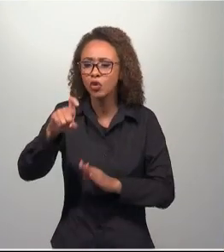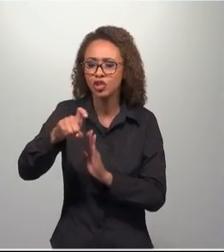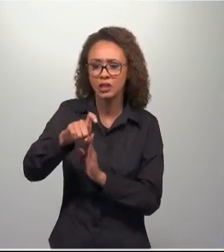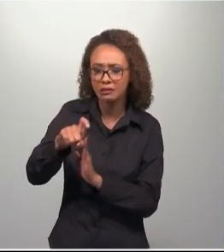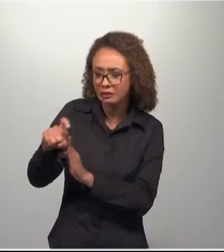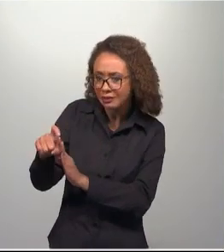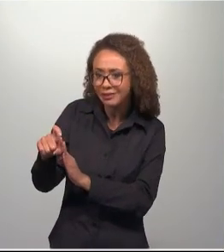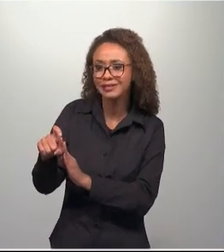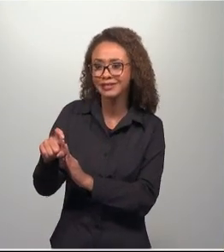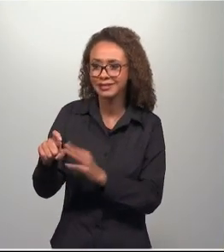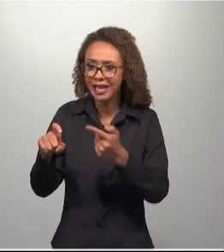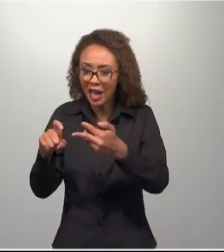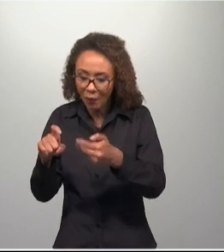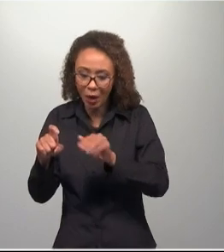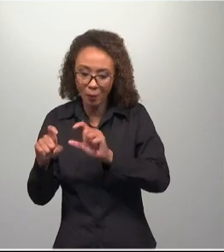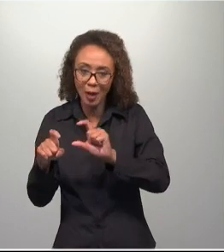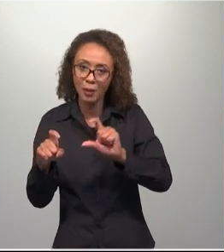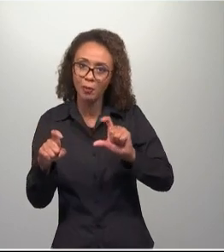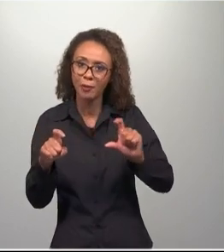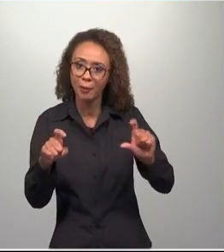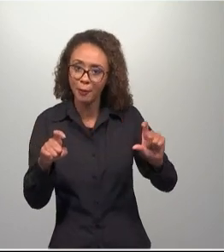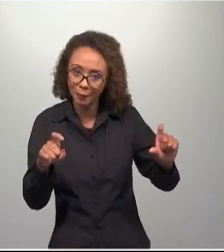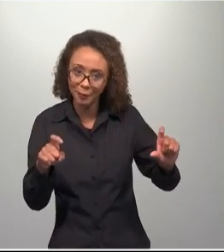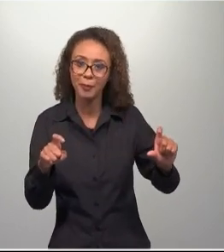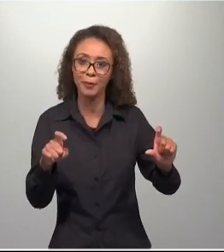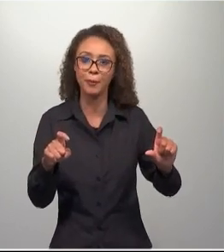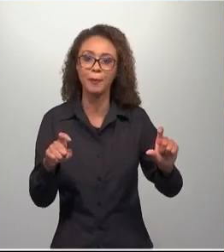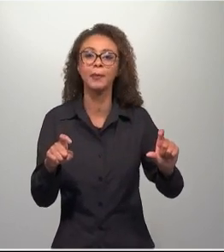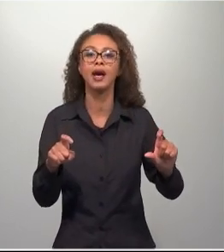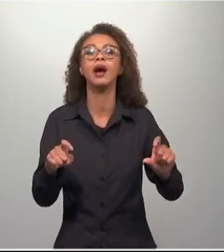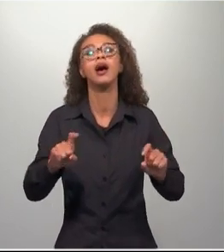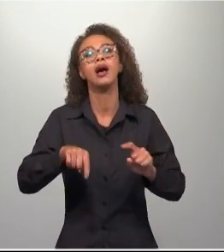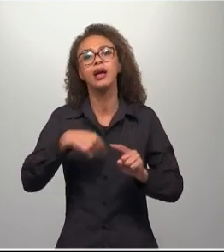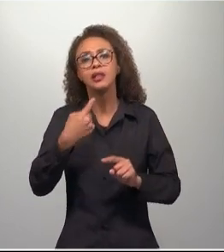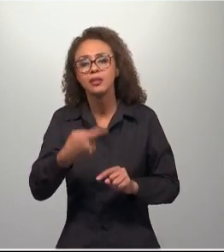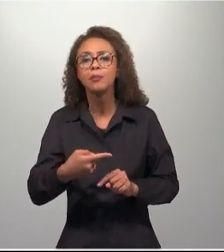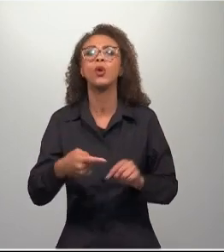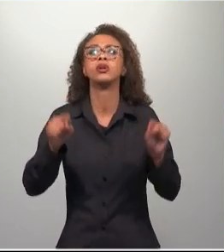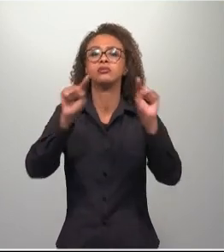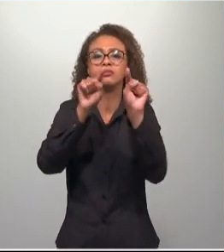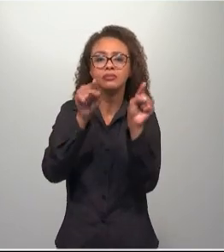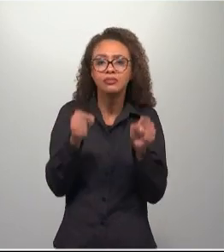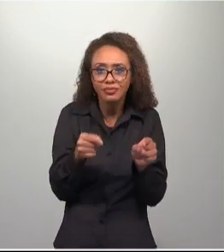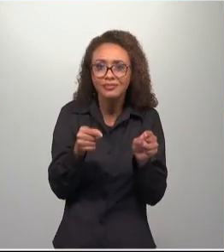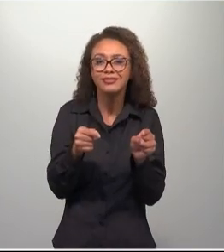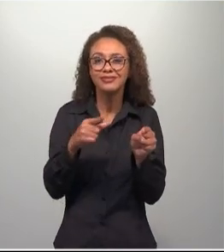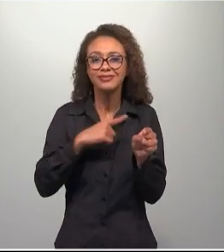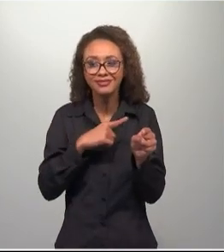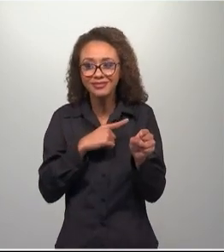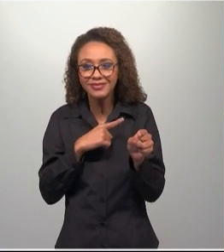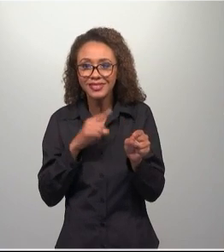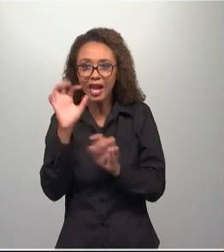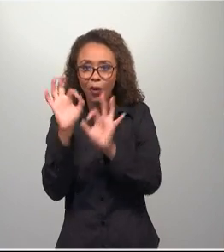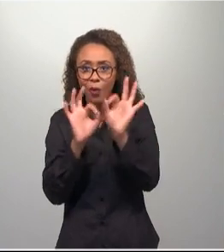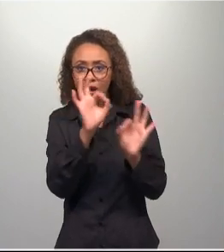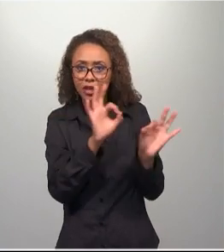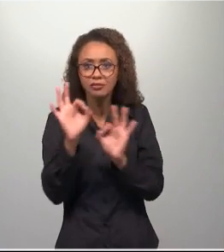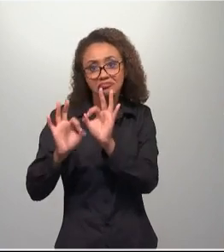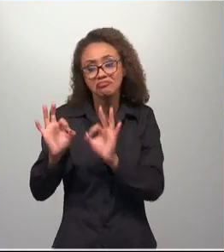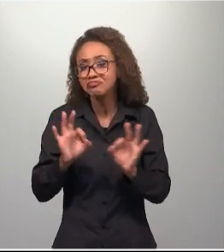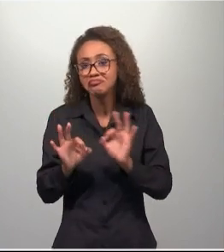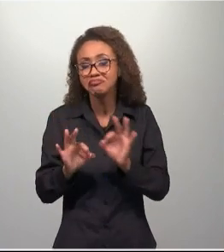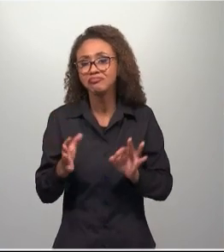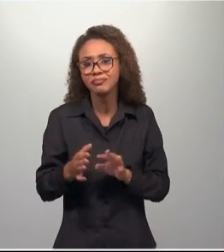simplificando os elementos predominantes na operação lógica o na operação lógica e e assim por diante as regrinhas